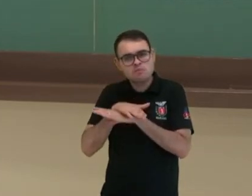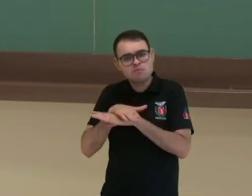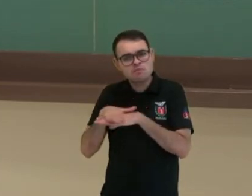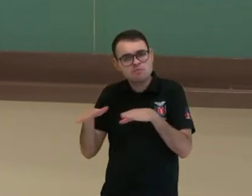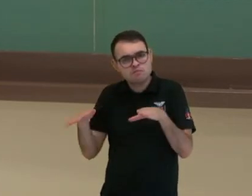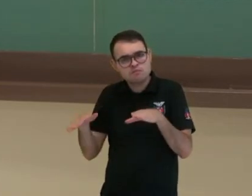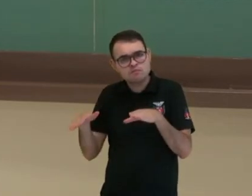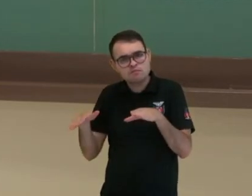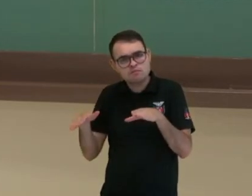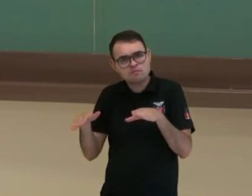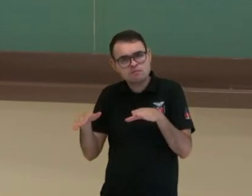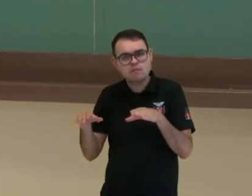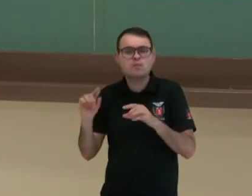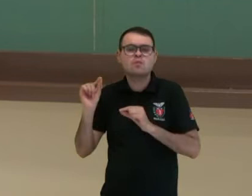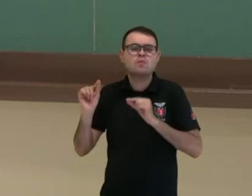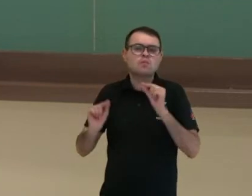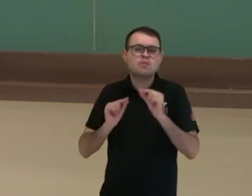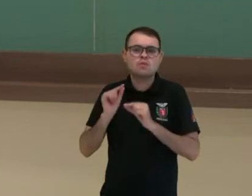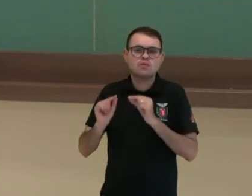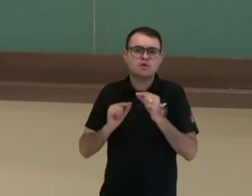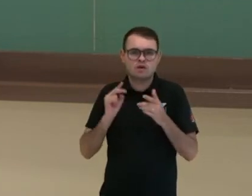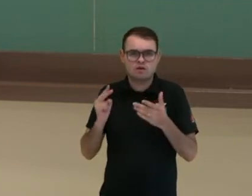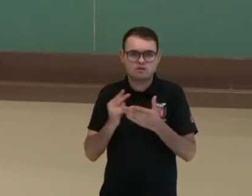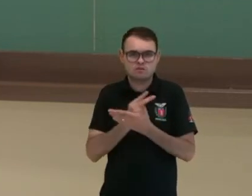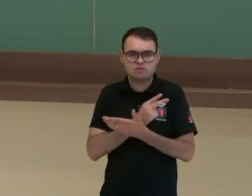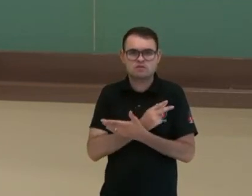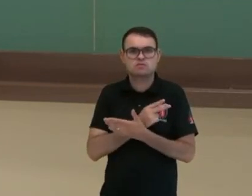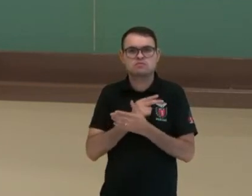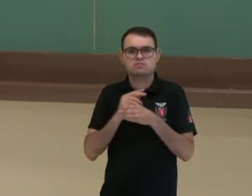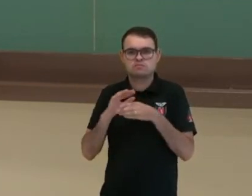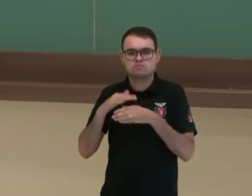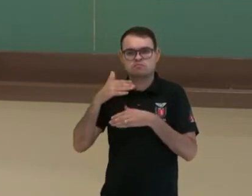pastoso. O que foi acontecendo? A Terra foi